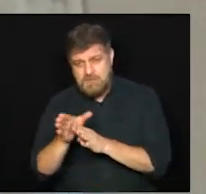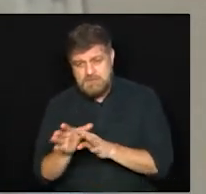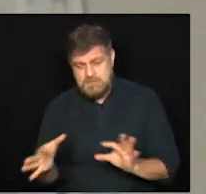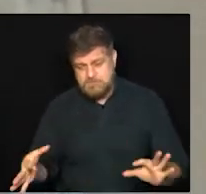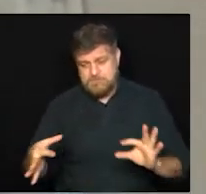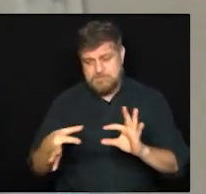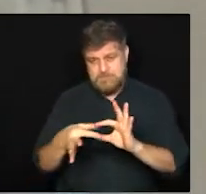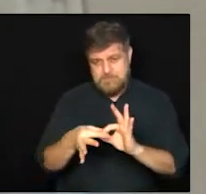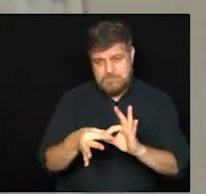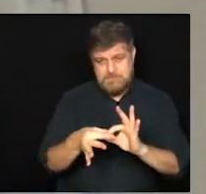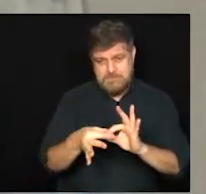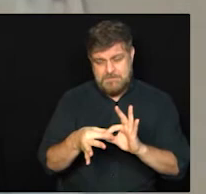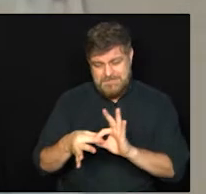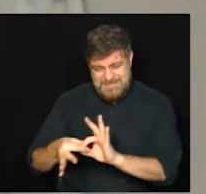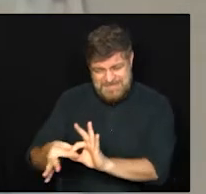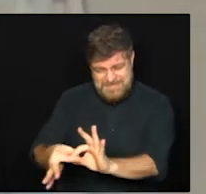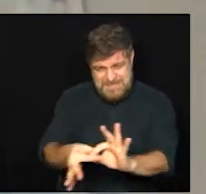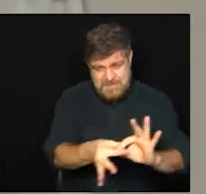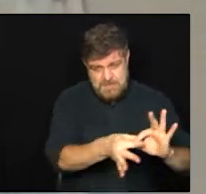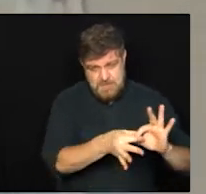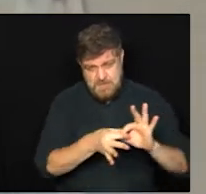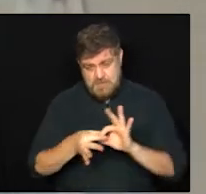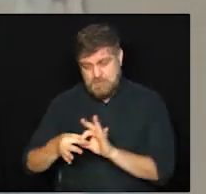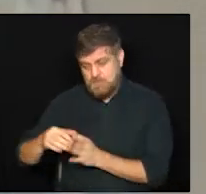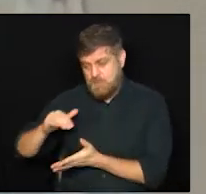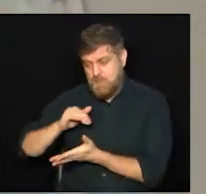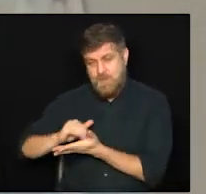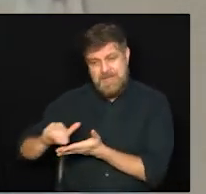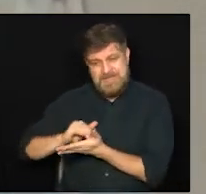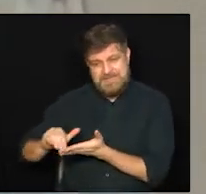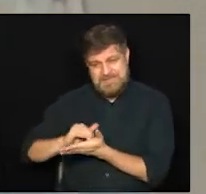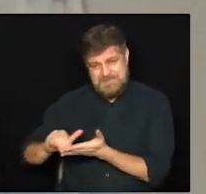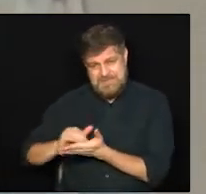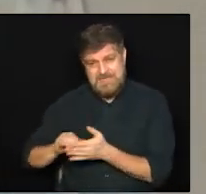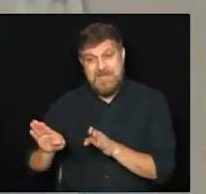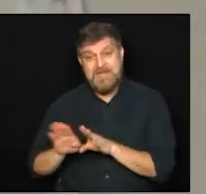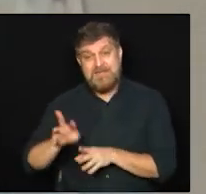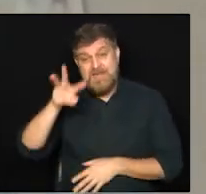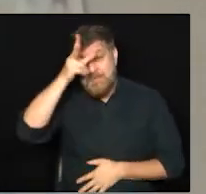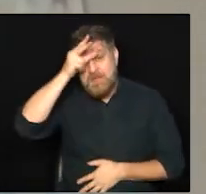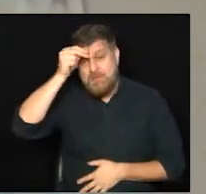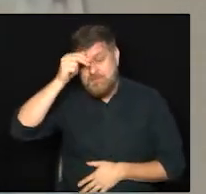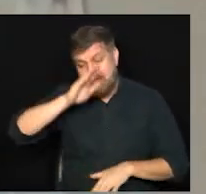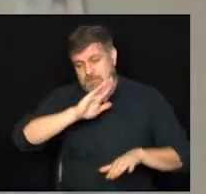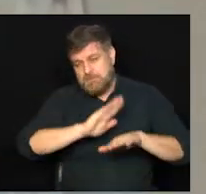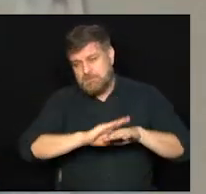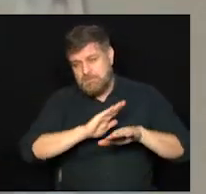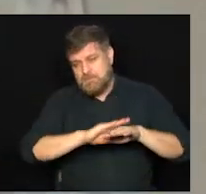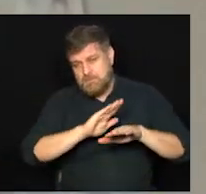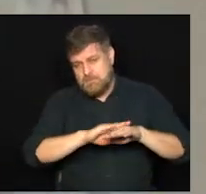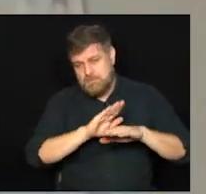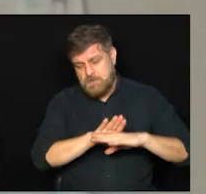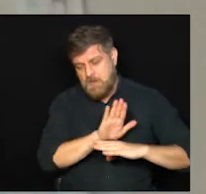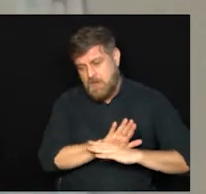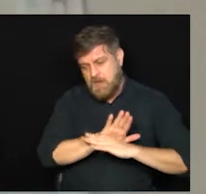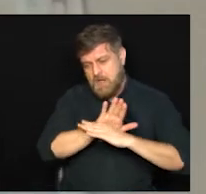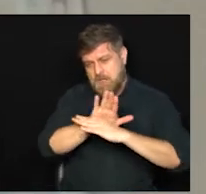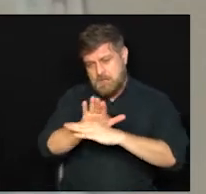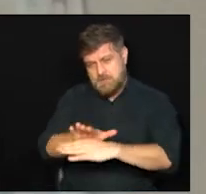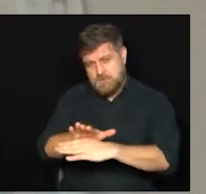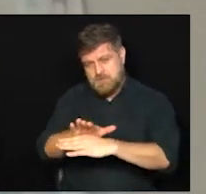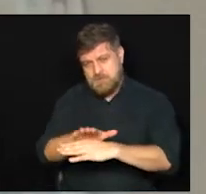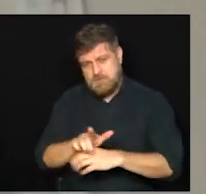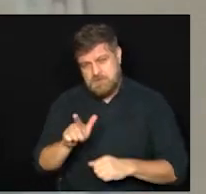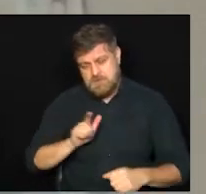mundo junto com as secretarias envolvidas e o executivo, ajudaria em